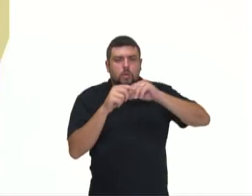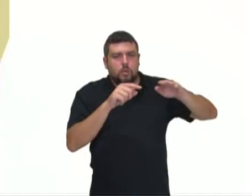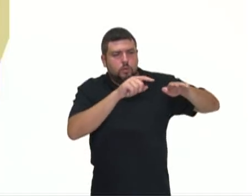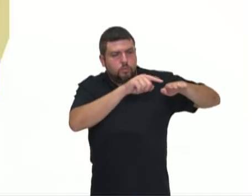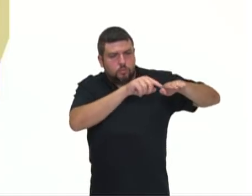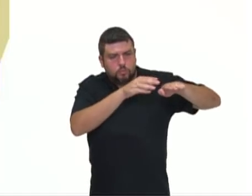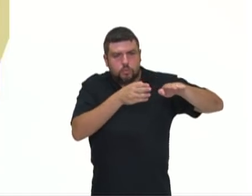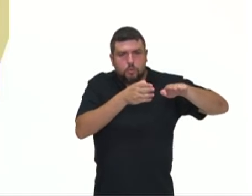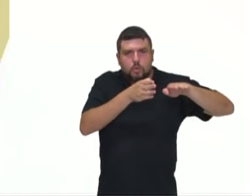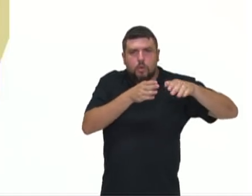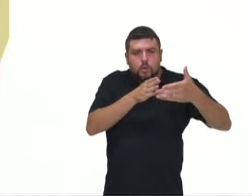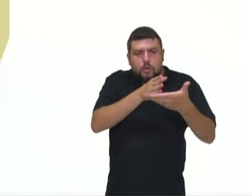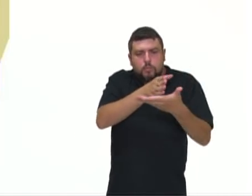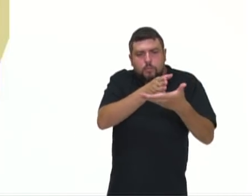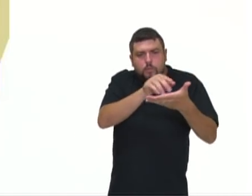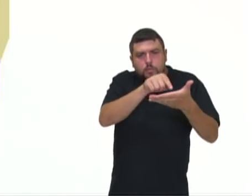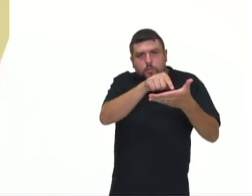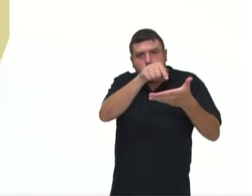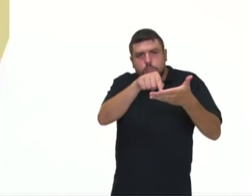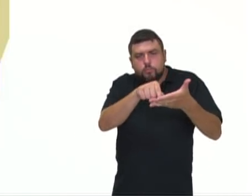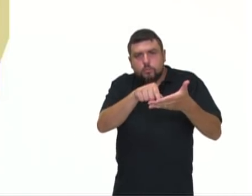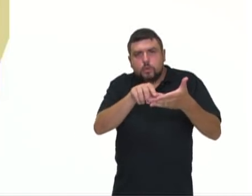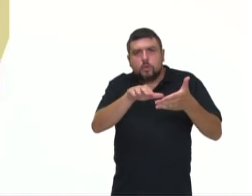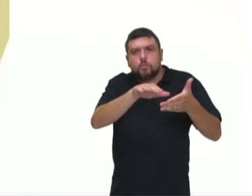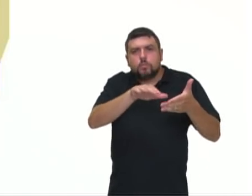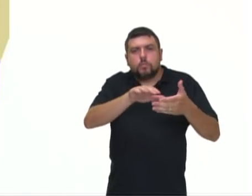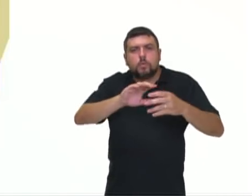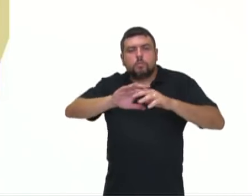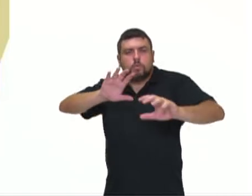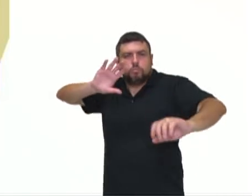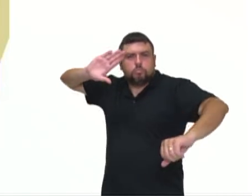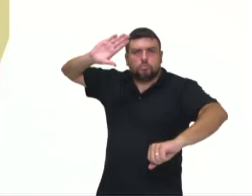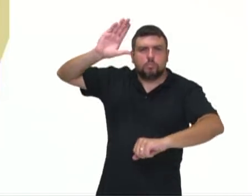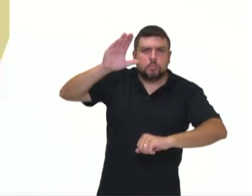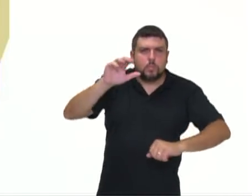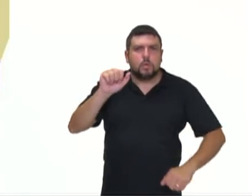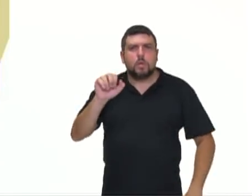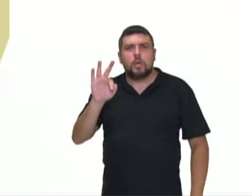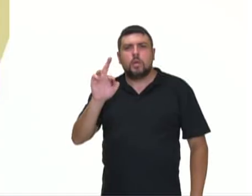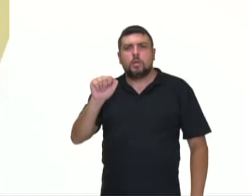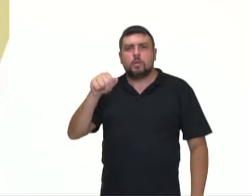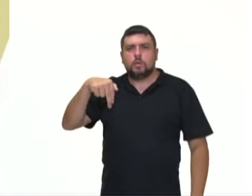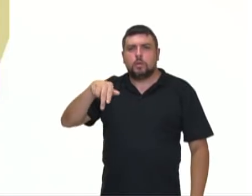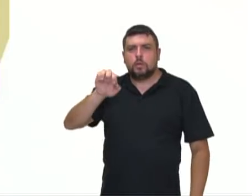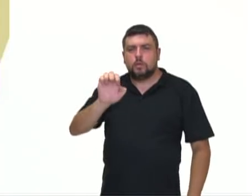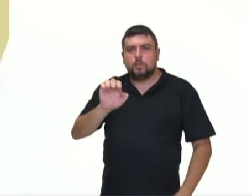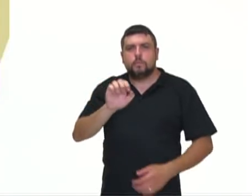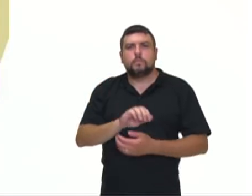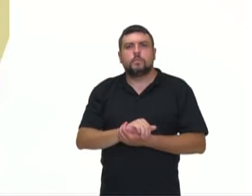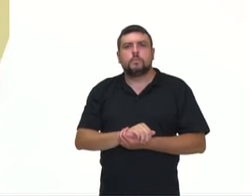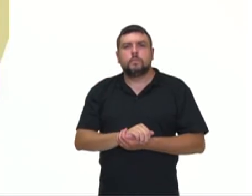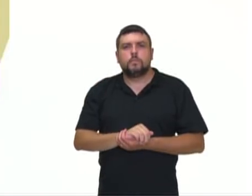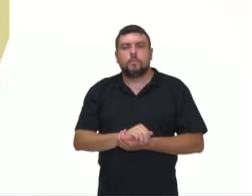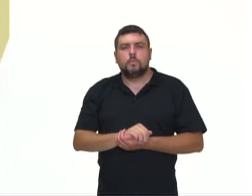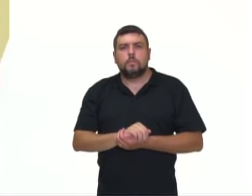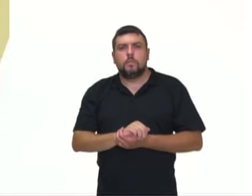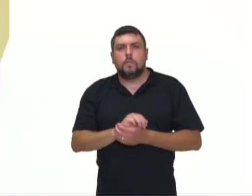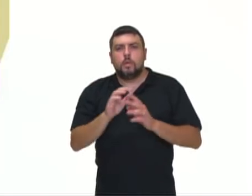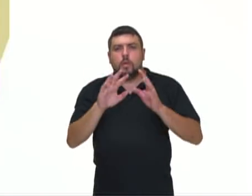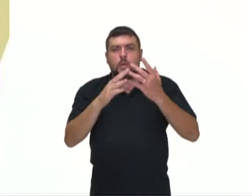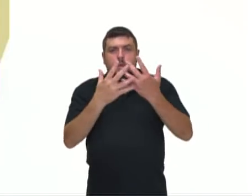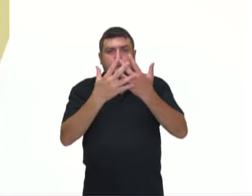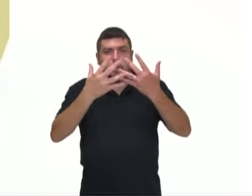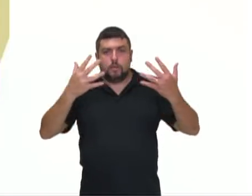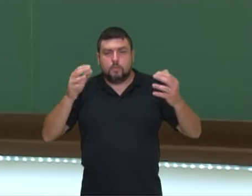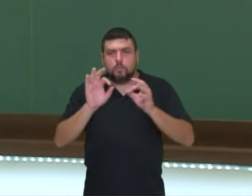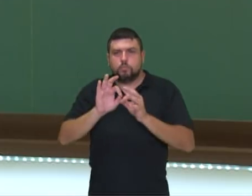ataque, que fica aqui próximo à linha central. A rede ela vai ter 2,43 metros no masculino